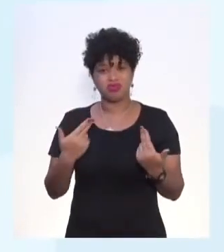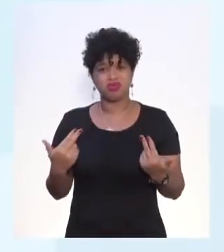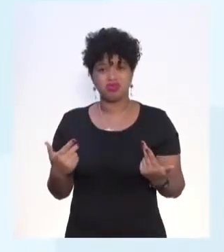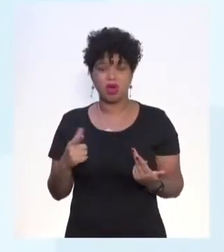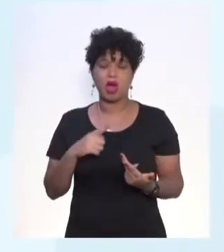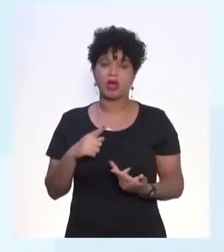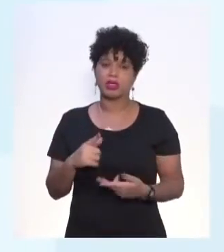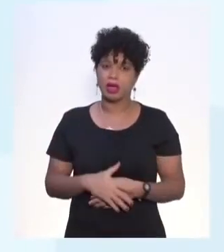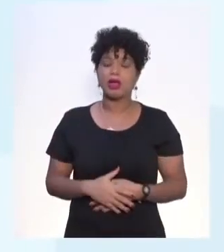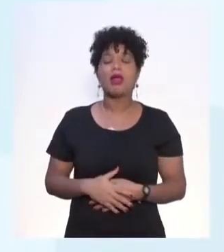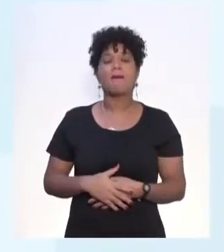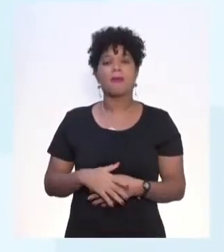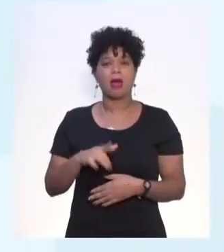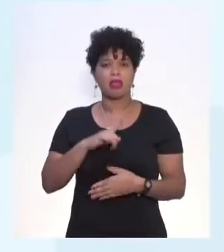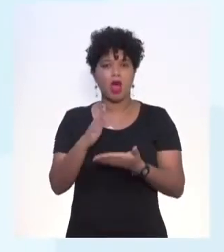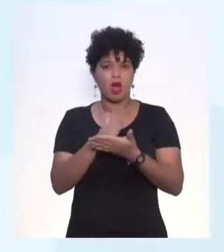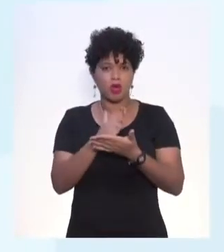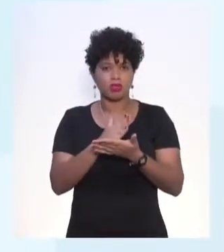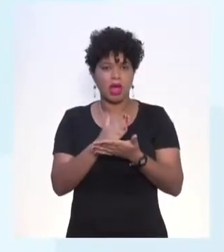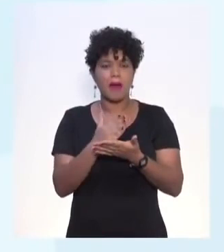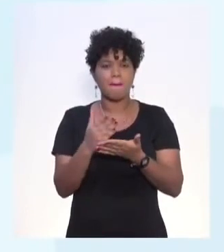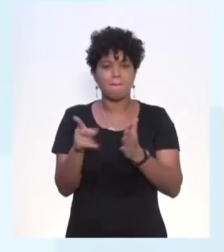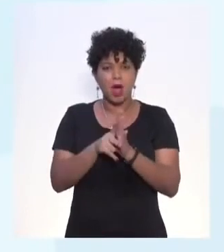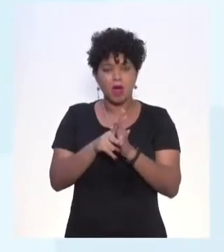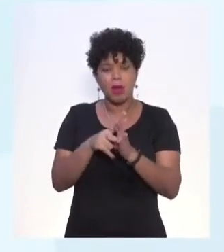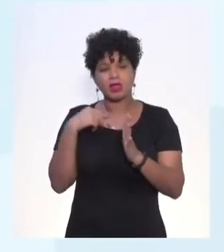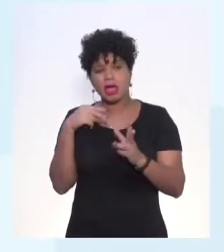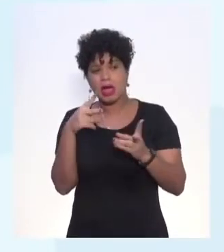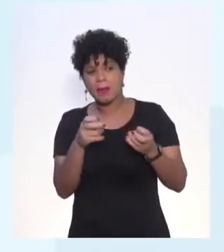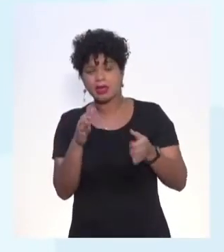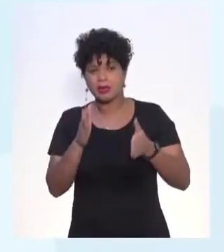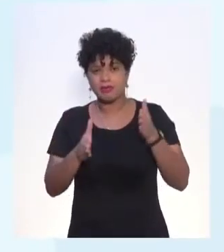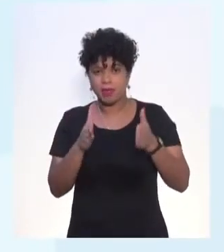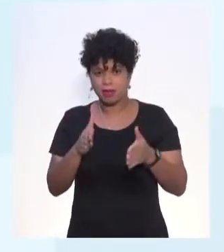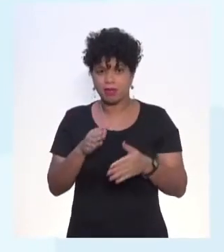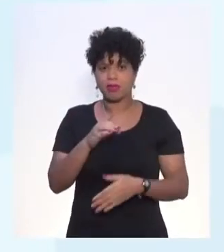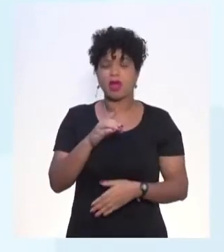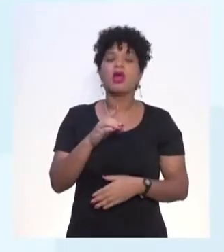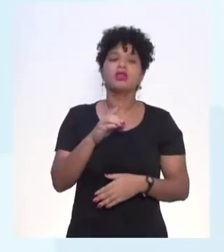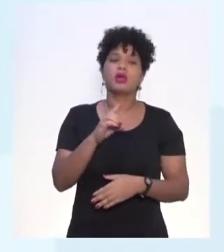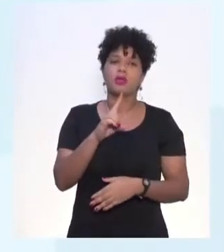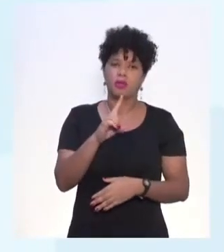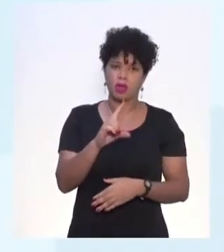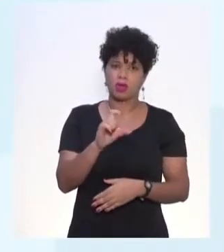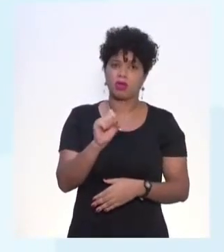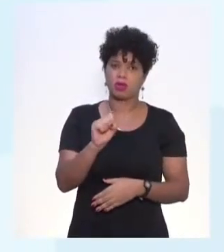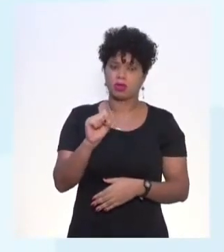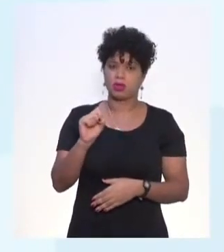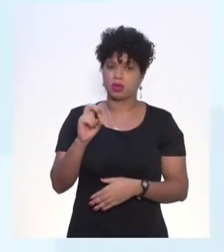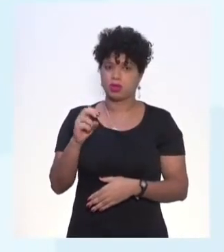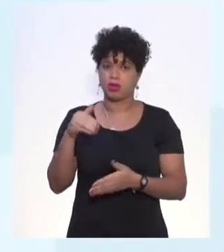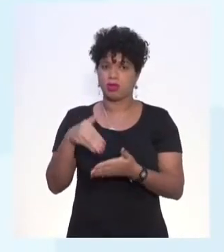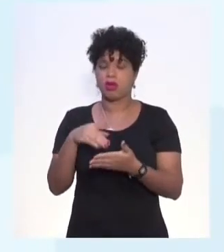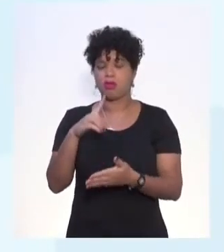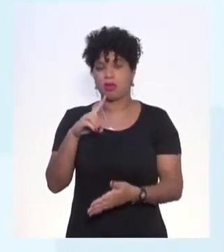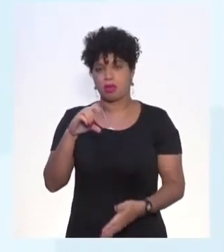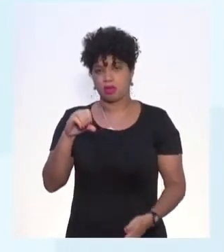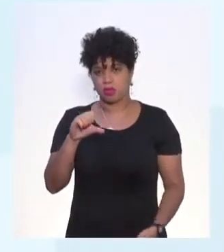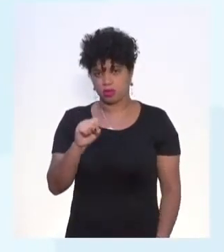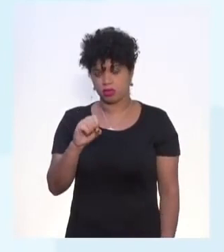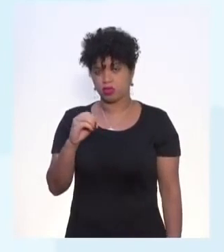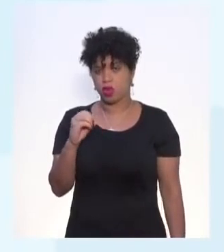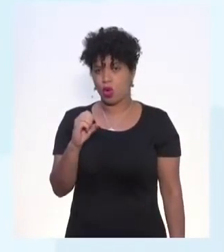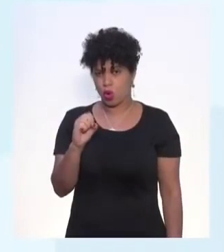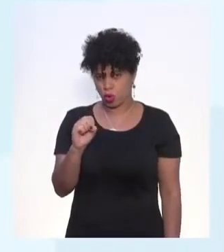foram documentadas e perpetradas no período de 1885 até 1908,